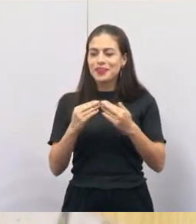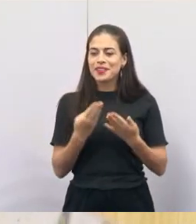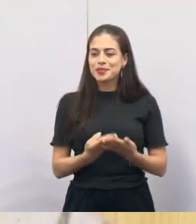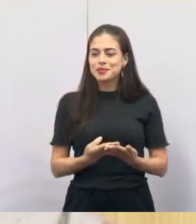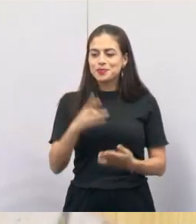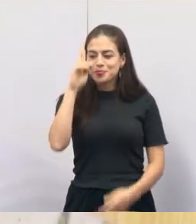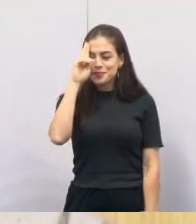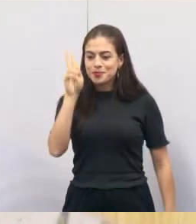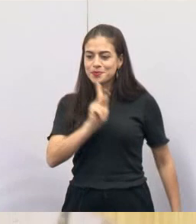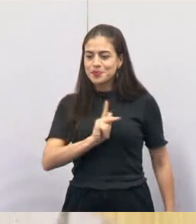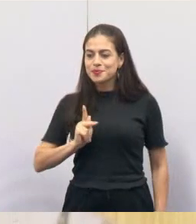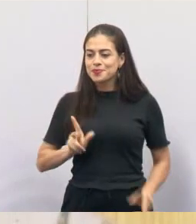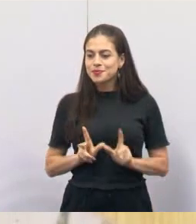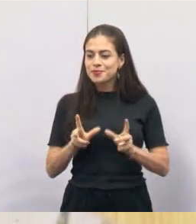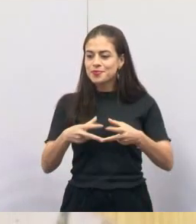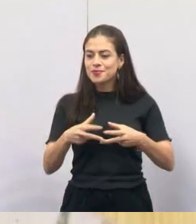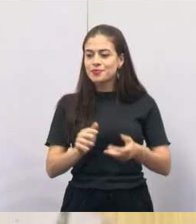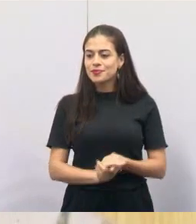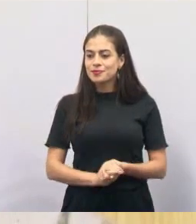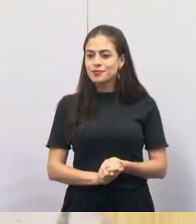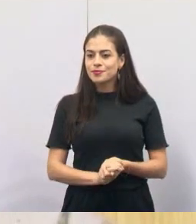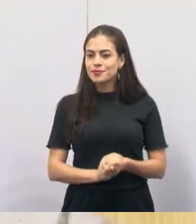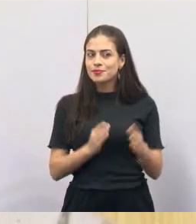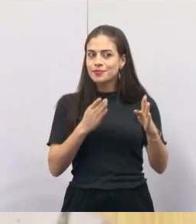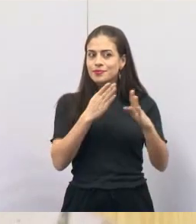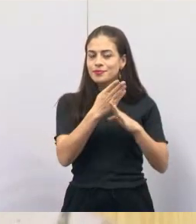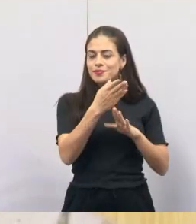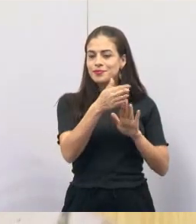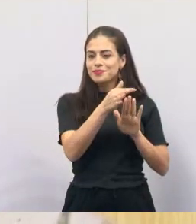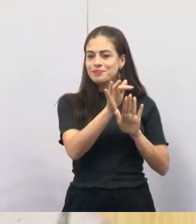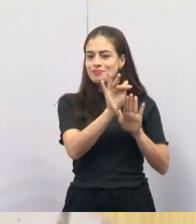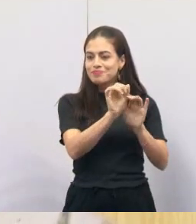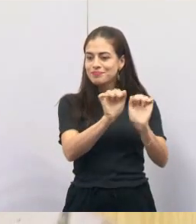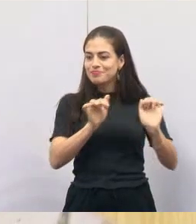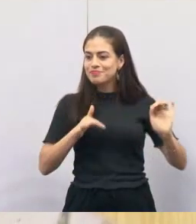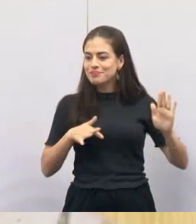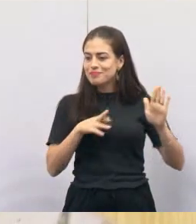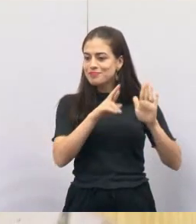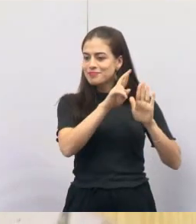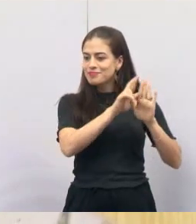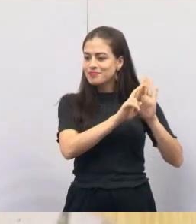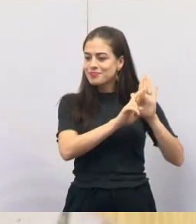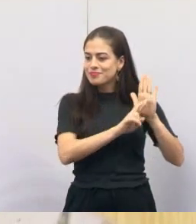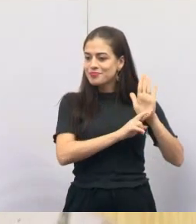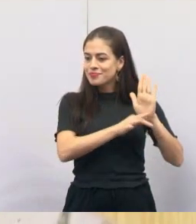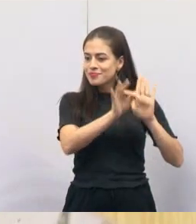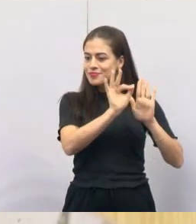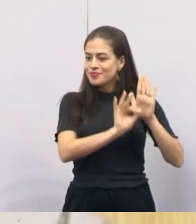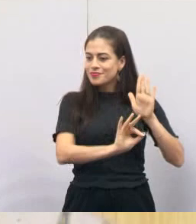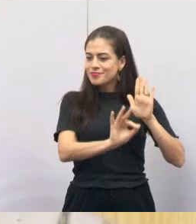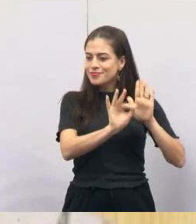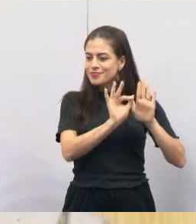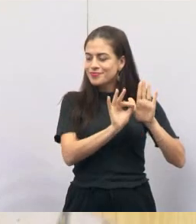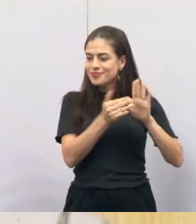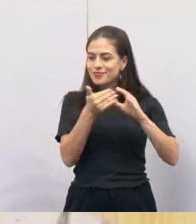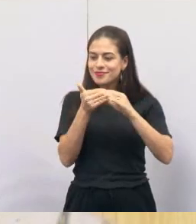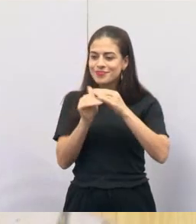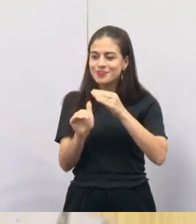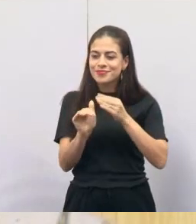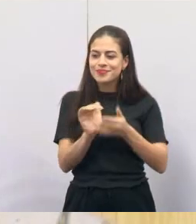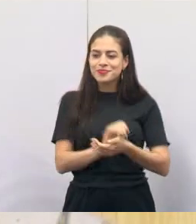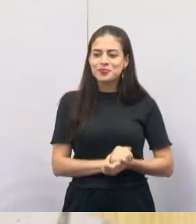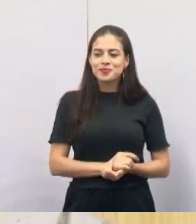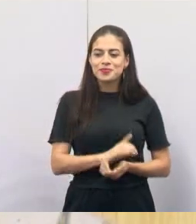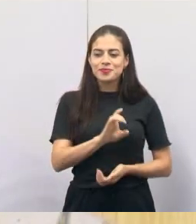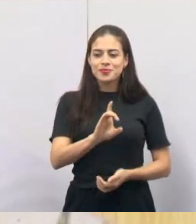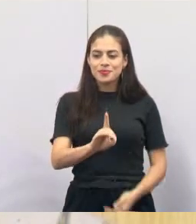Requeremos ao excelentíssimo senhor presidente dessa casa, ouvido e aprovado pela egrégia plenário, cumprir as formalidades regimentais, seja oficiado